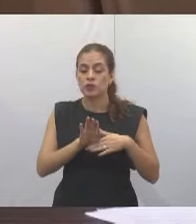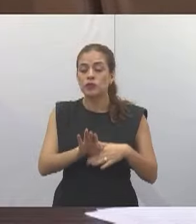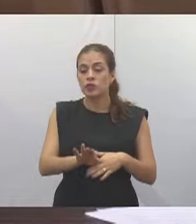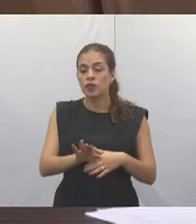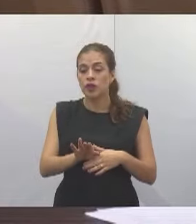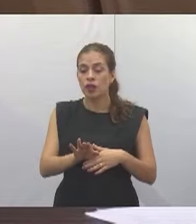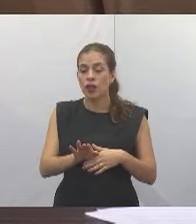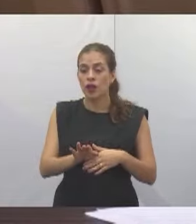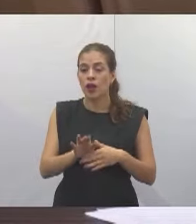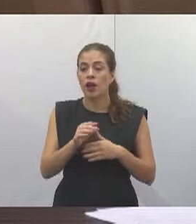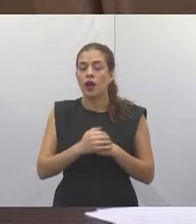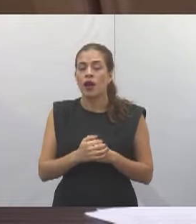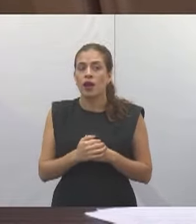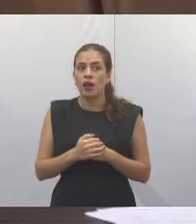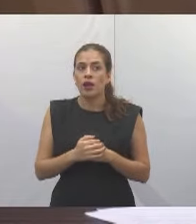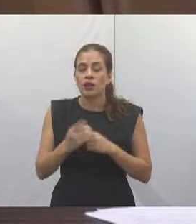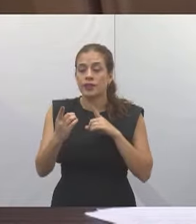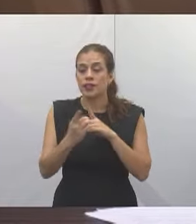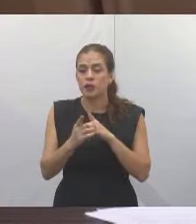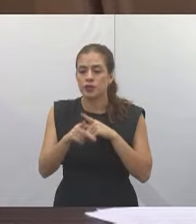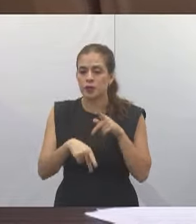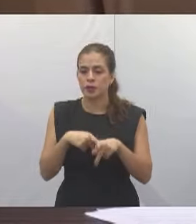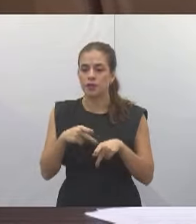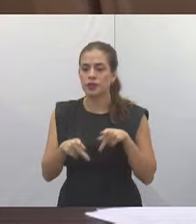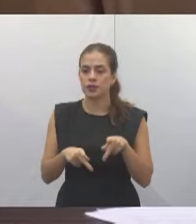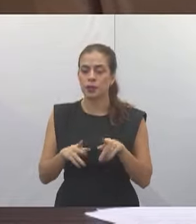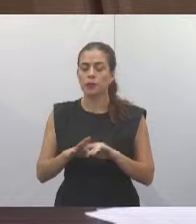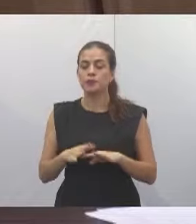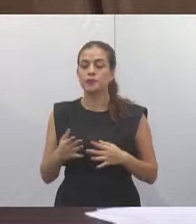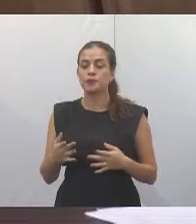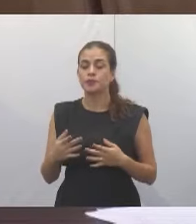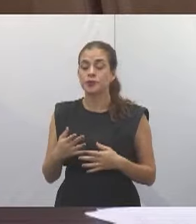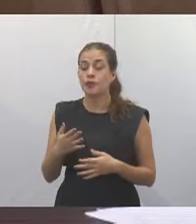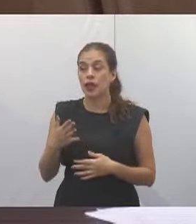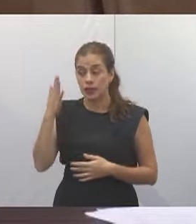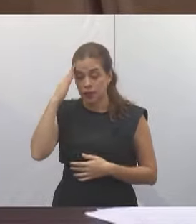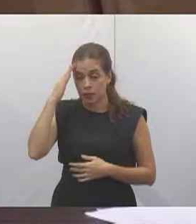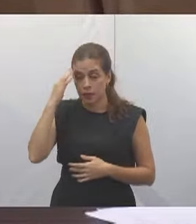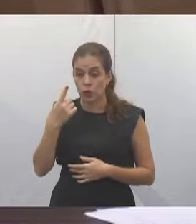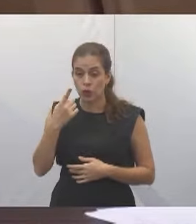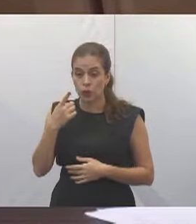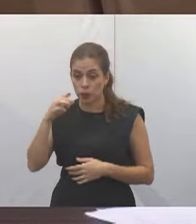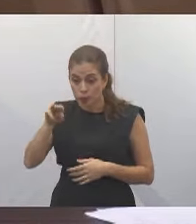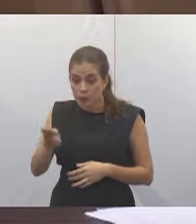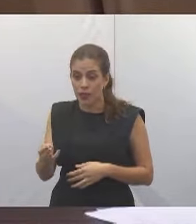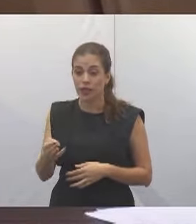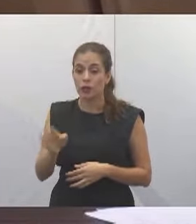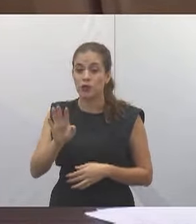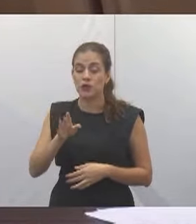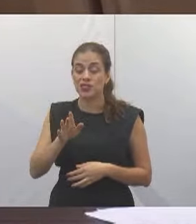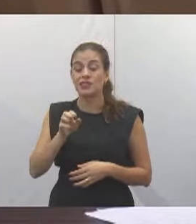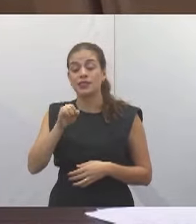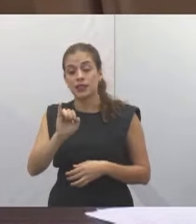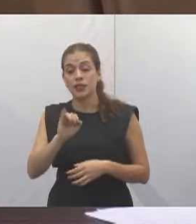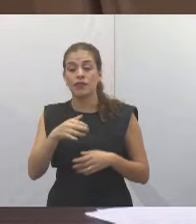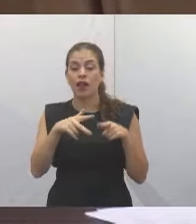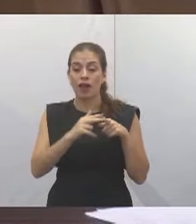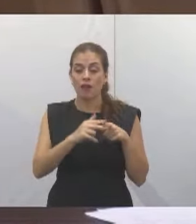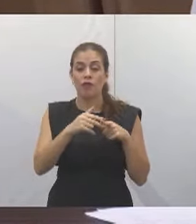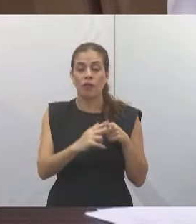do Dr. Telmo. Então, eu quero saber, desse 1 milhão que a gente mandou para lá, se realmente vai ser totalmente reformado, quando